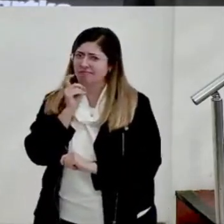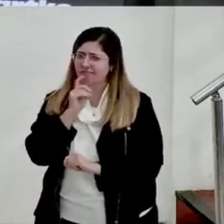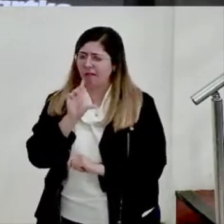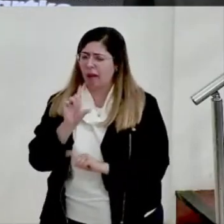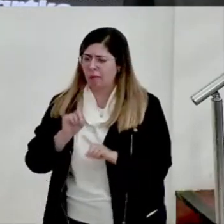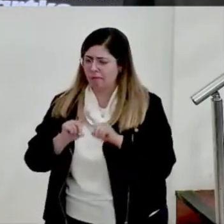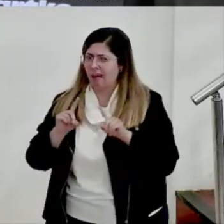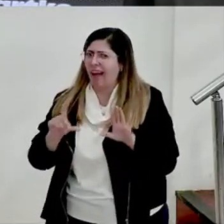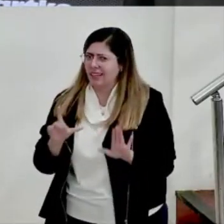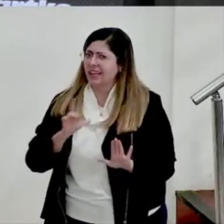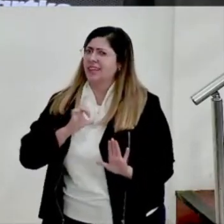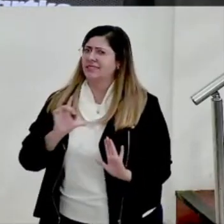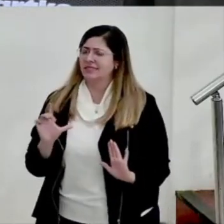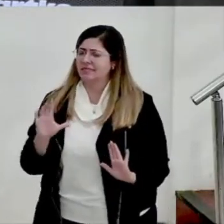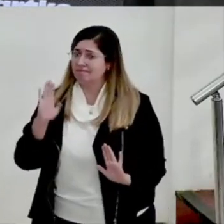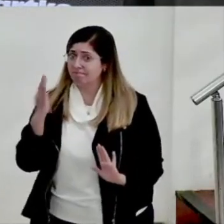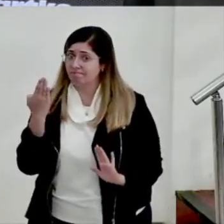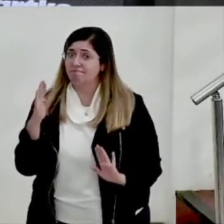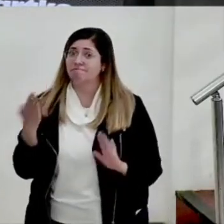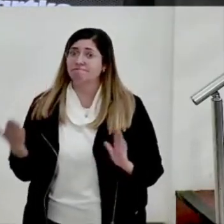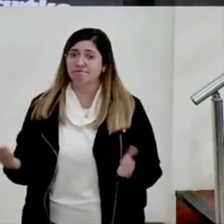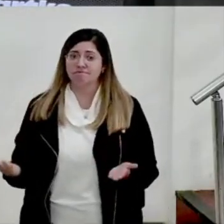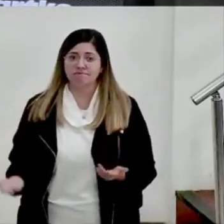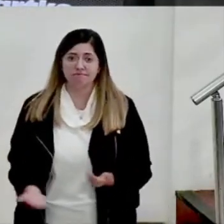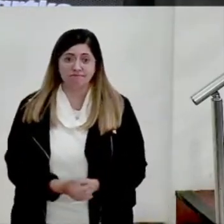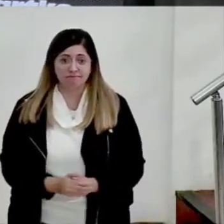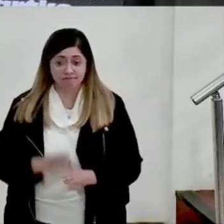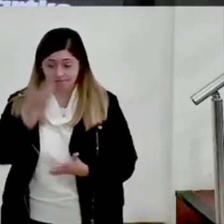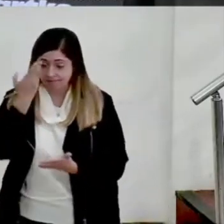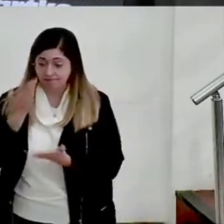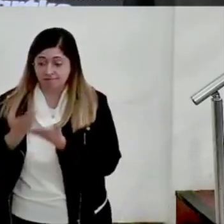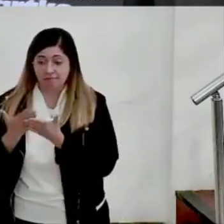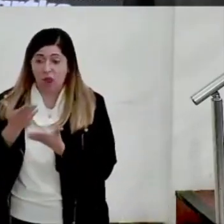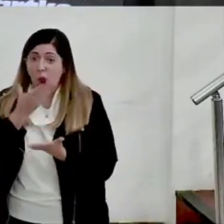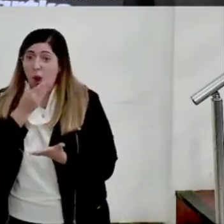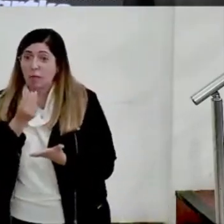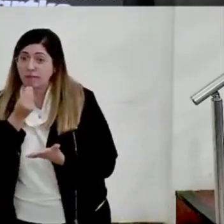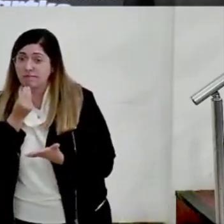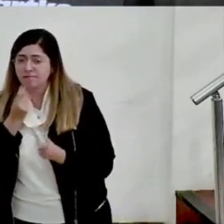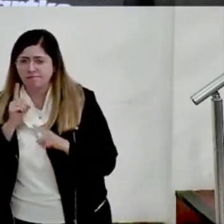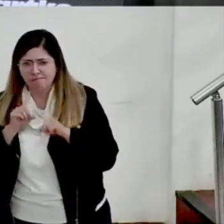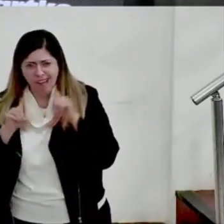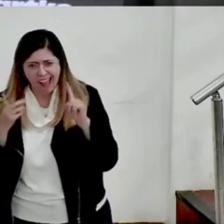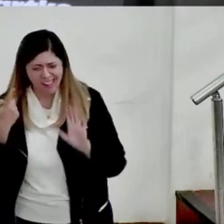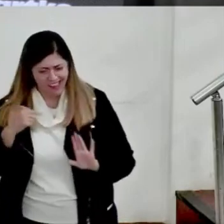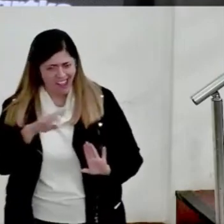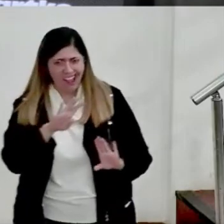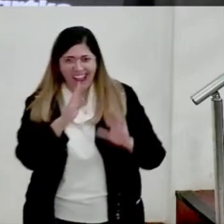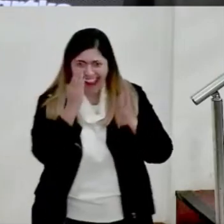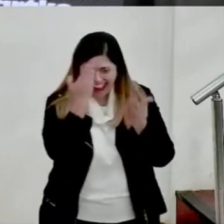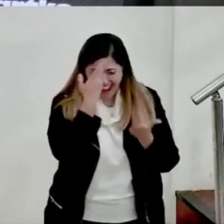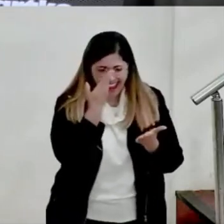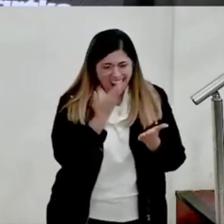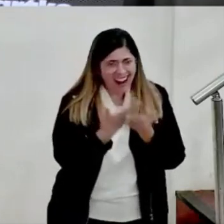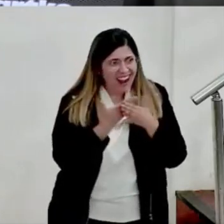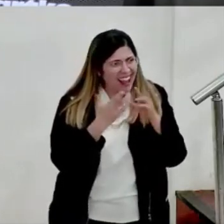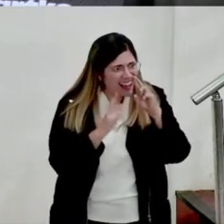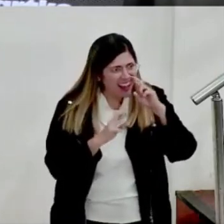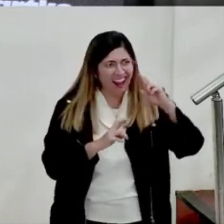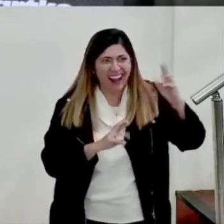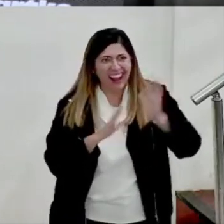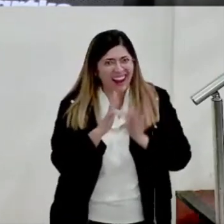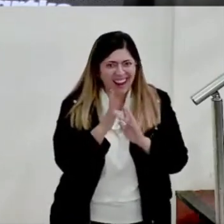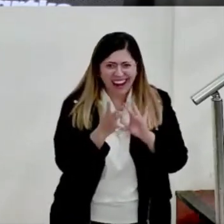e segurança falsas. Eles confiam no homem, mas nós confiamos em Cristo. Nós desfrutamos da verdadeira